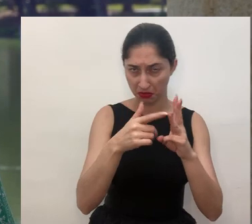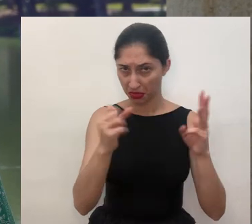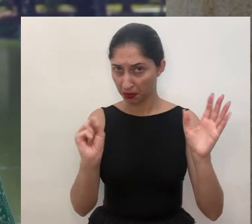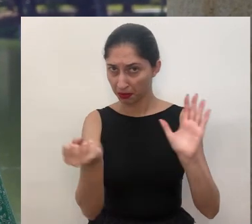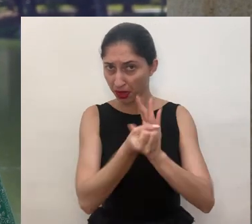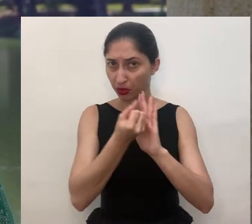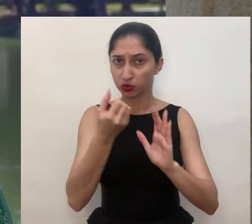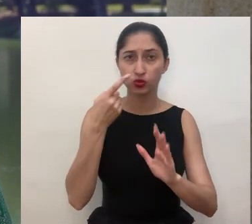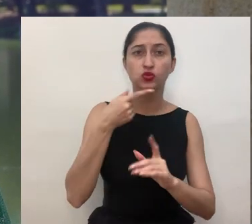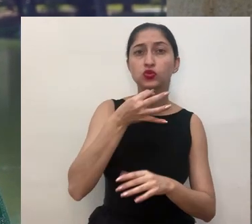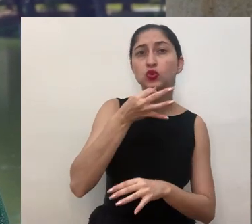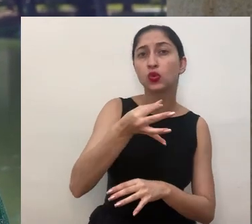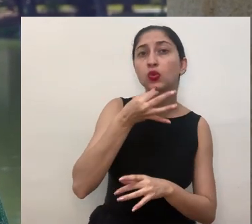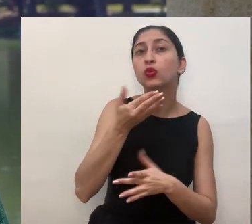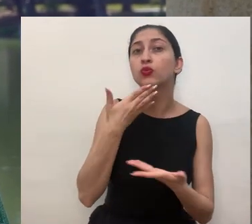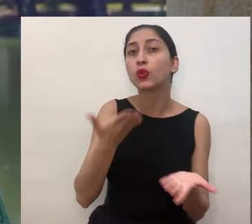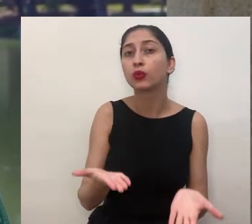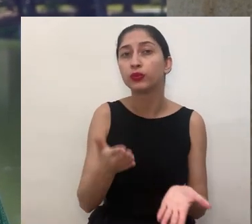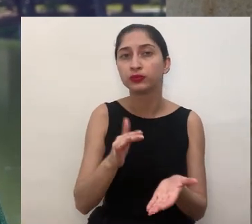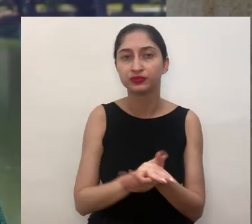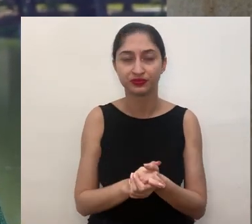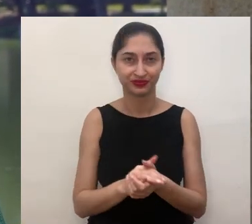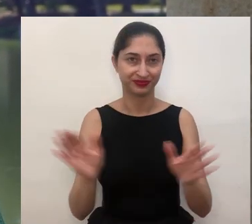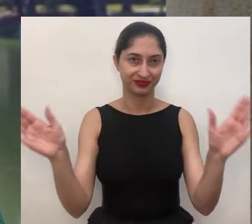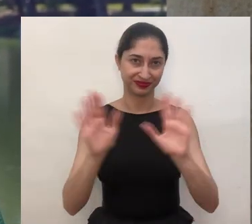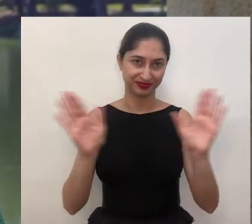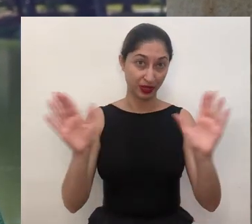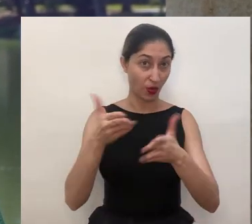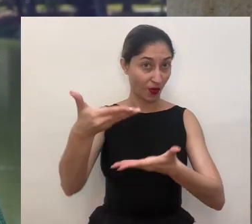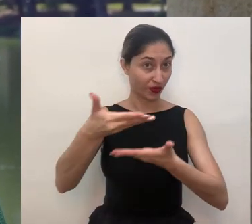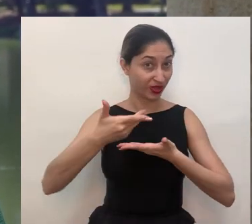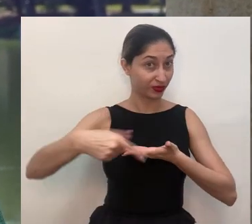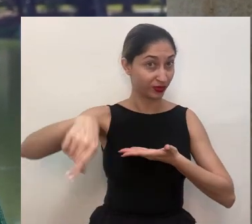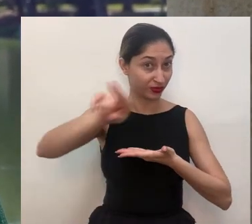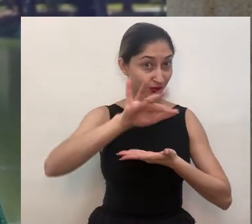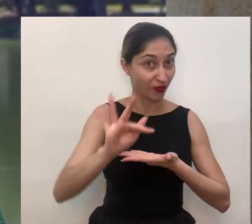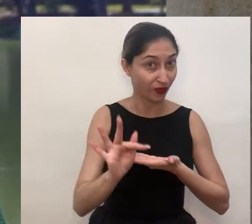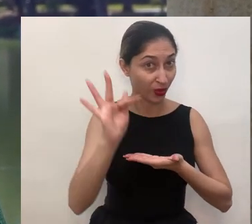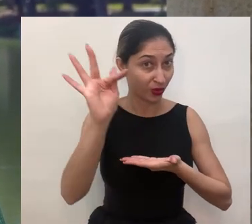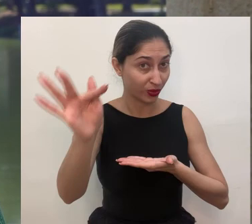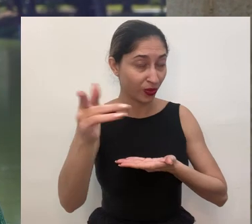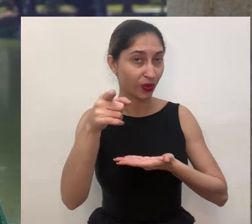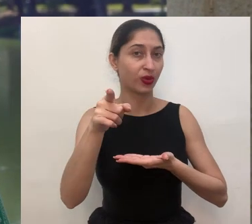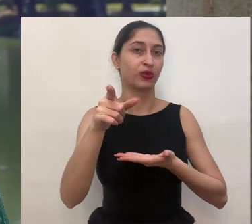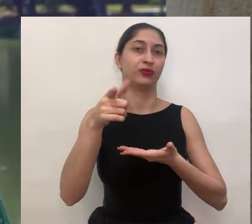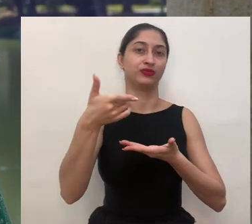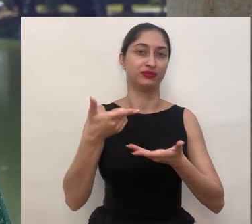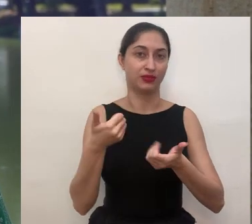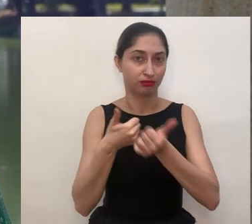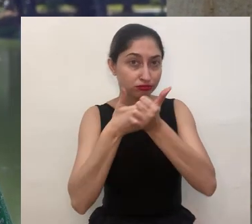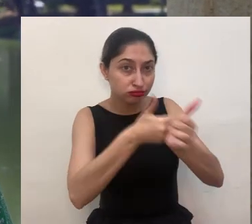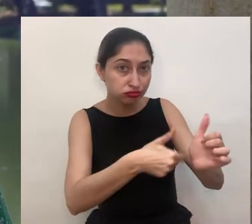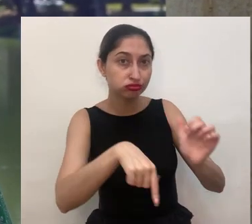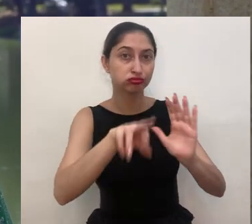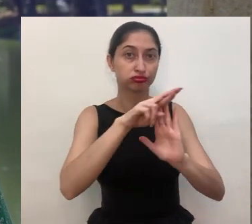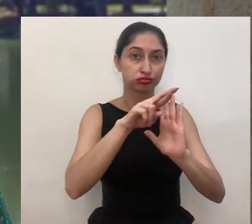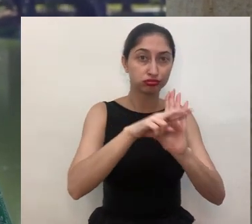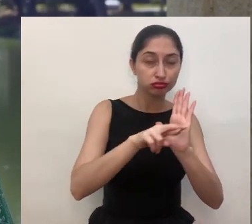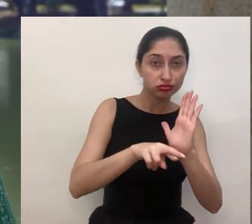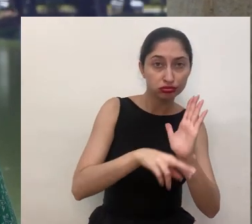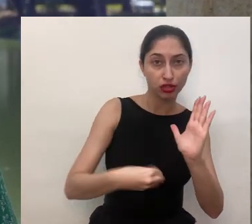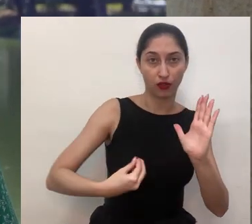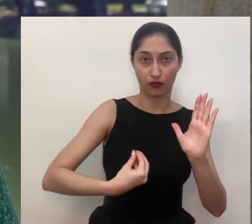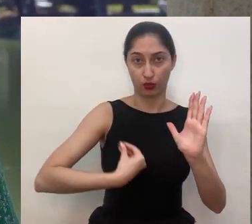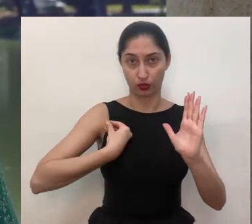sonoro? A gente se despede por aqui e fica o convite para que, quando der, e seguindo todos os protocolos de funcionamento deste